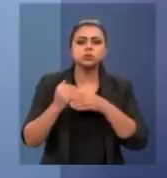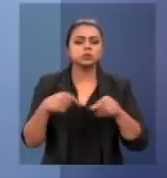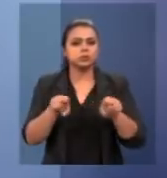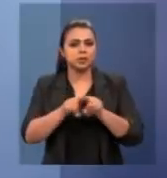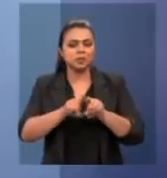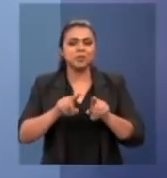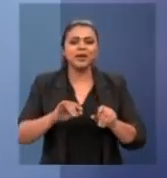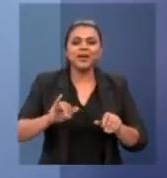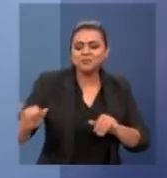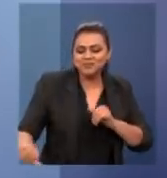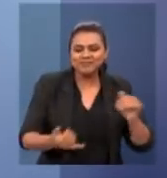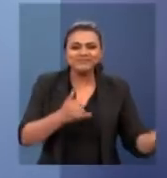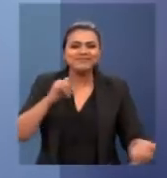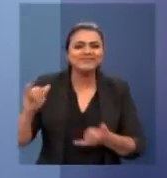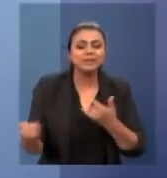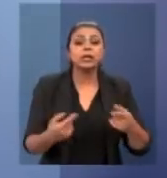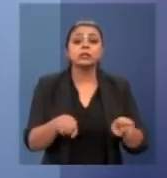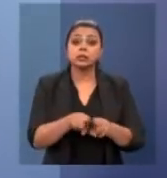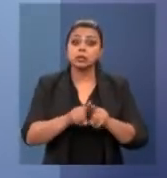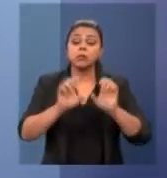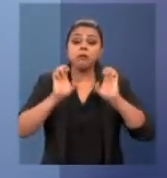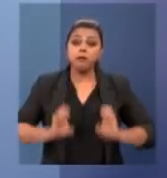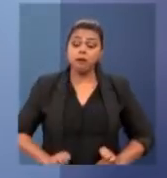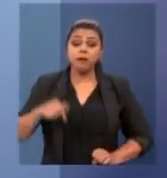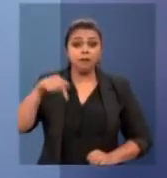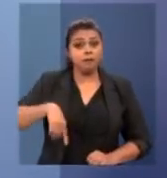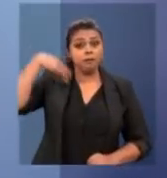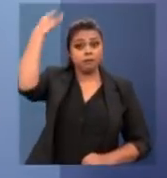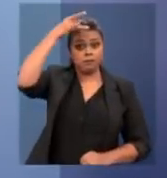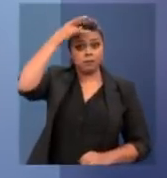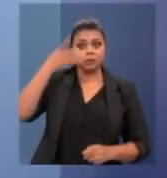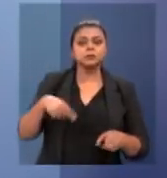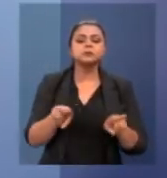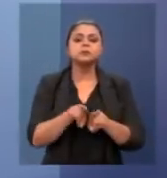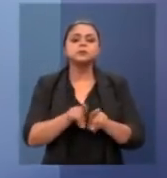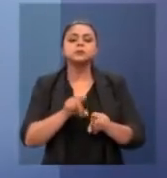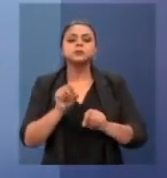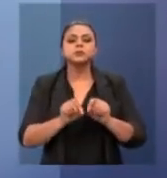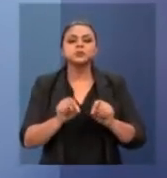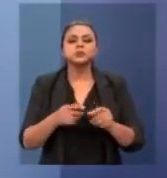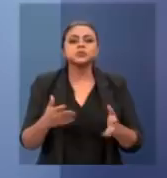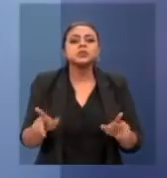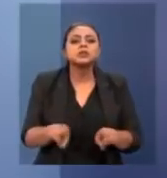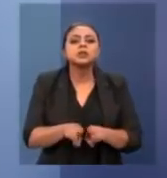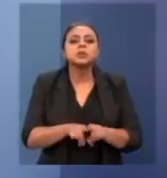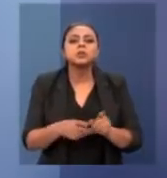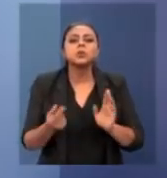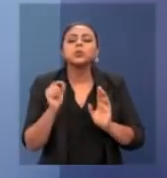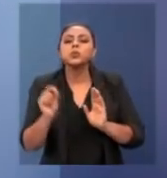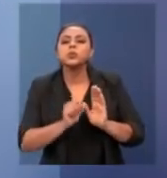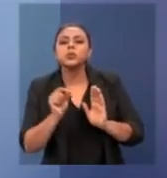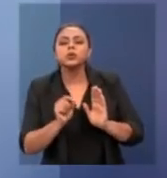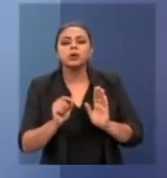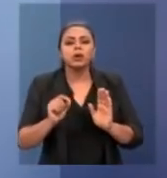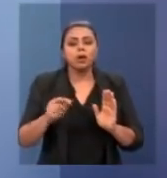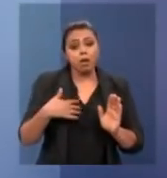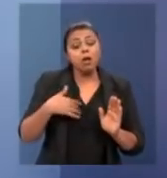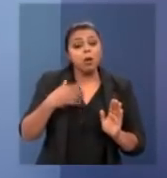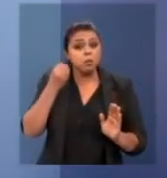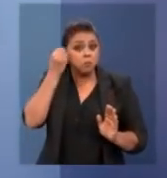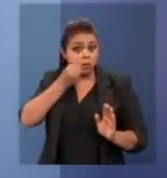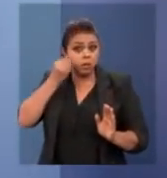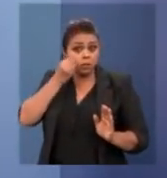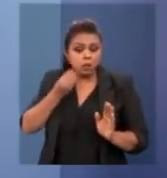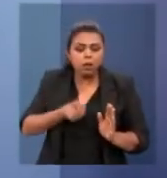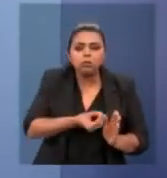oportunidades ea ética no estado do espírito santo e também é ofertando aos capixabas a minha experiência